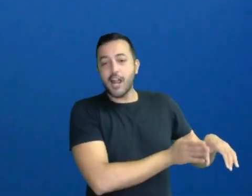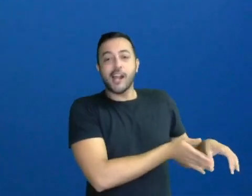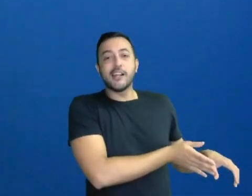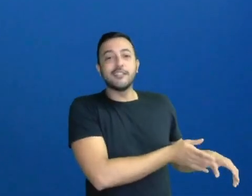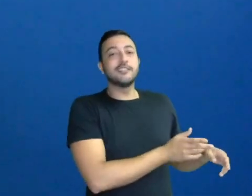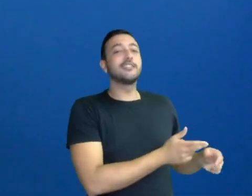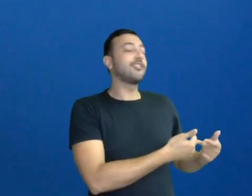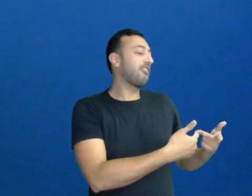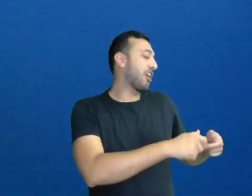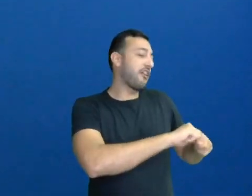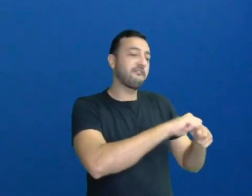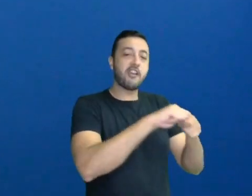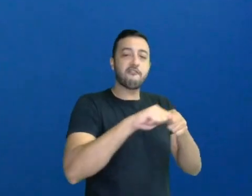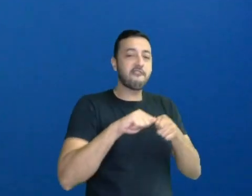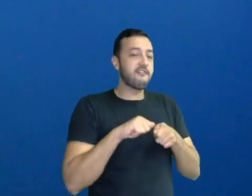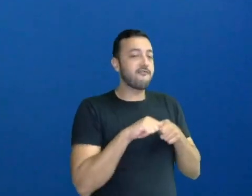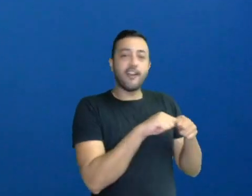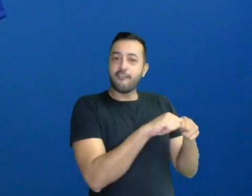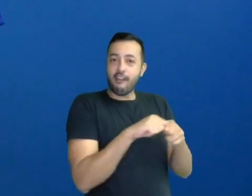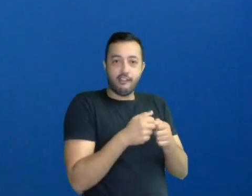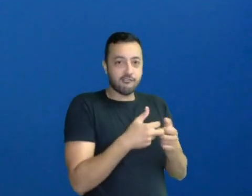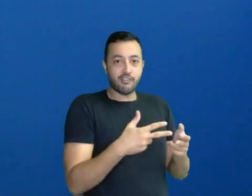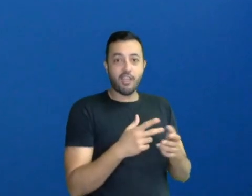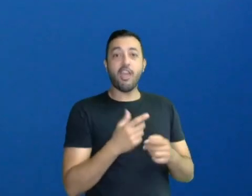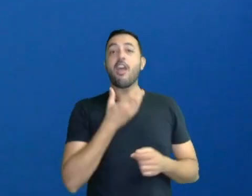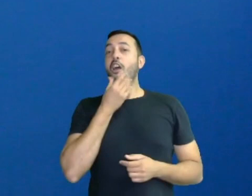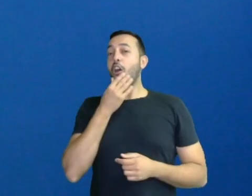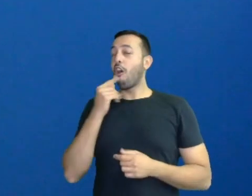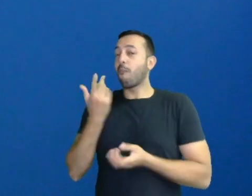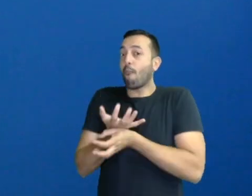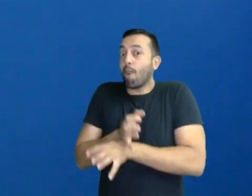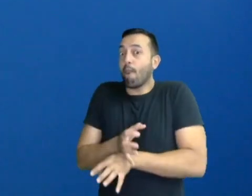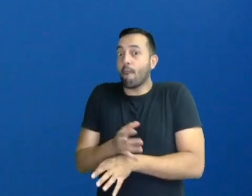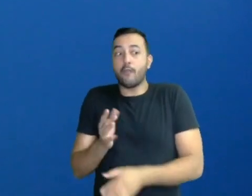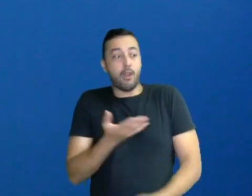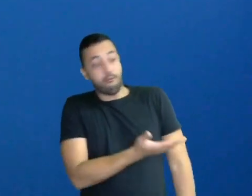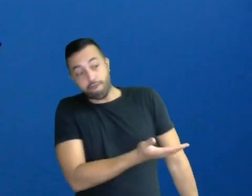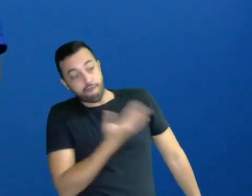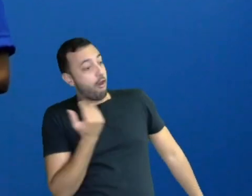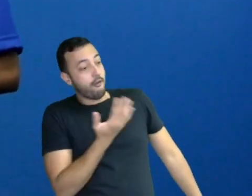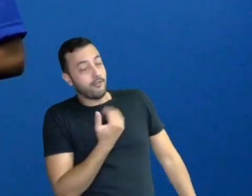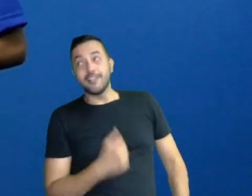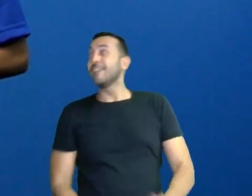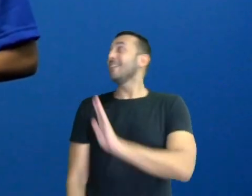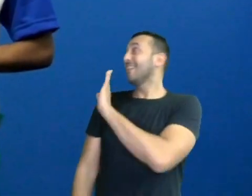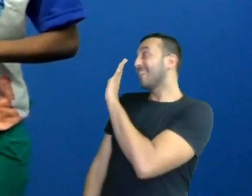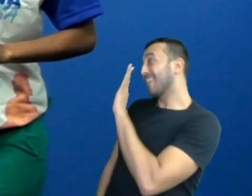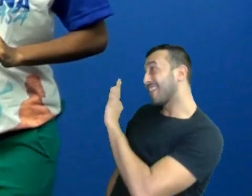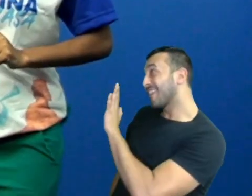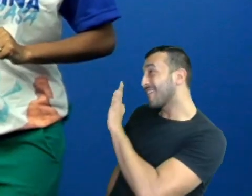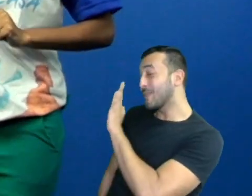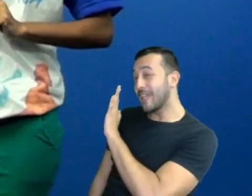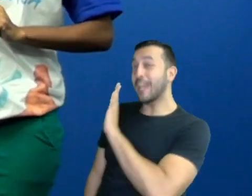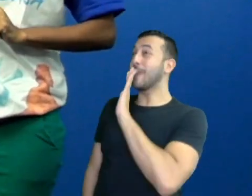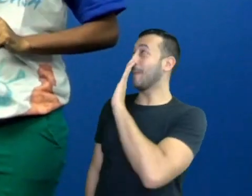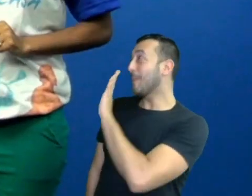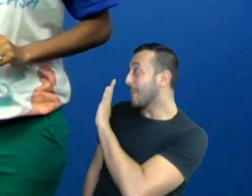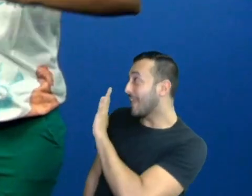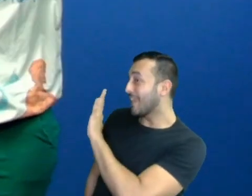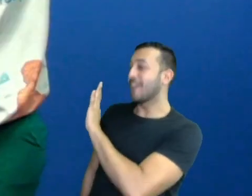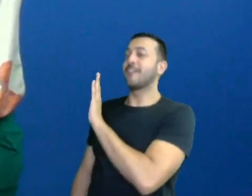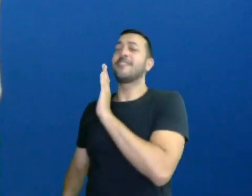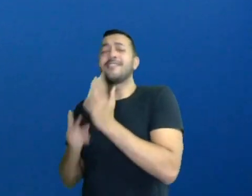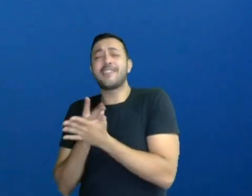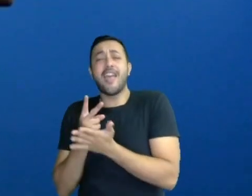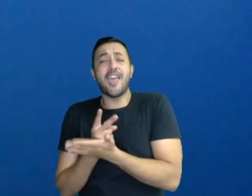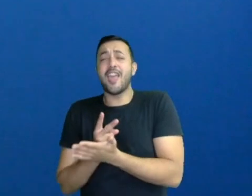ela conversa fazer várias coisas todas as vezes que o senhor esqueleto chama ela ela dizer assim só um minutinho seu esqueleto